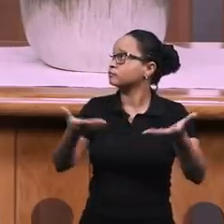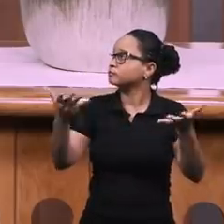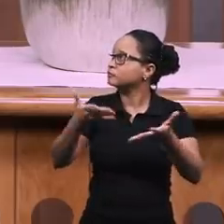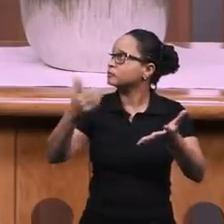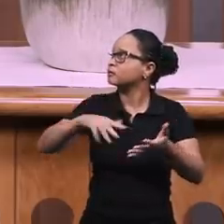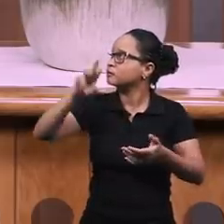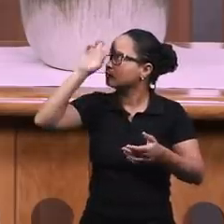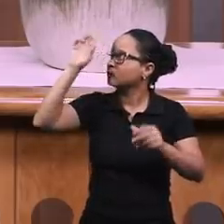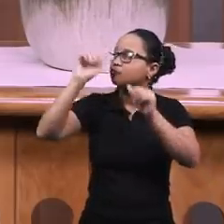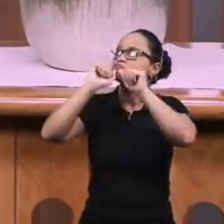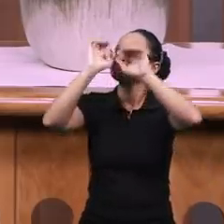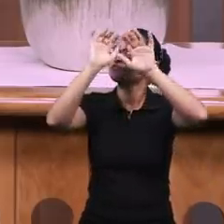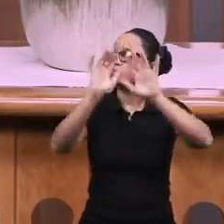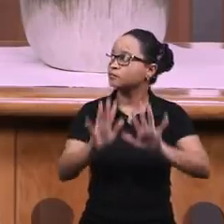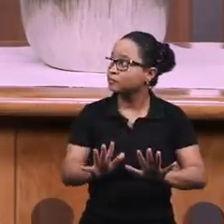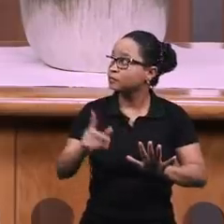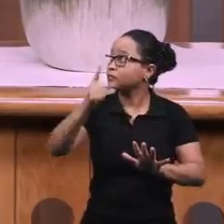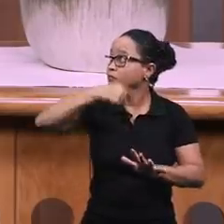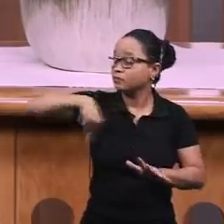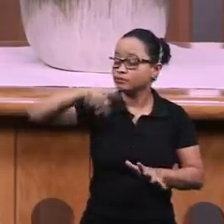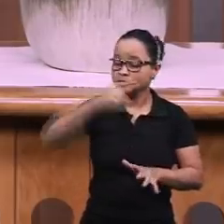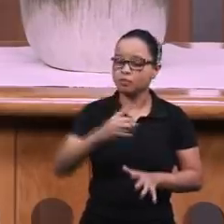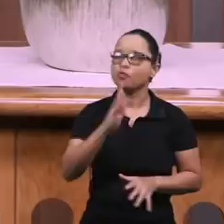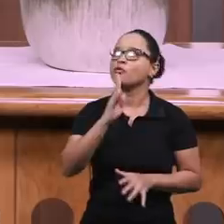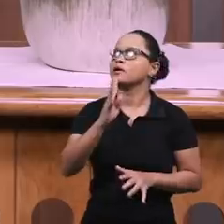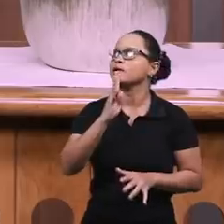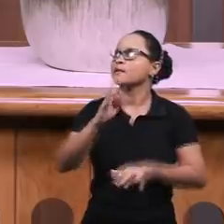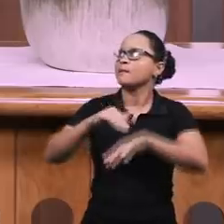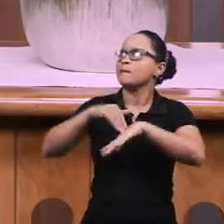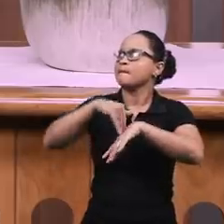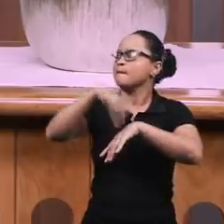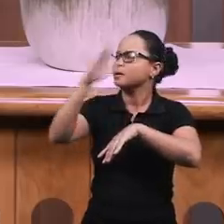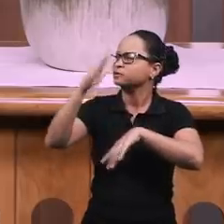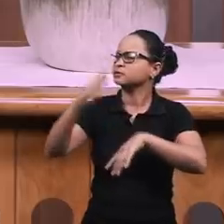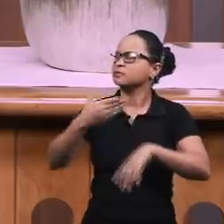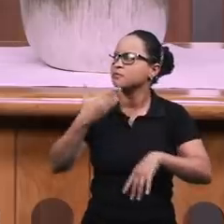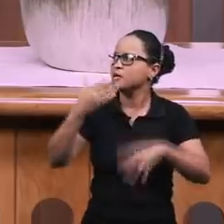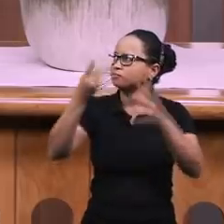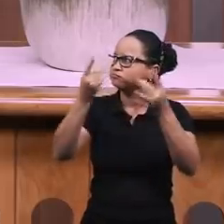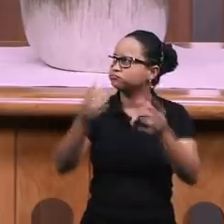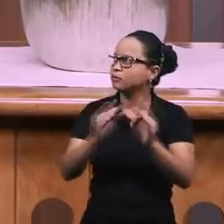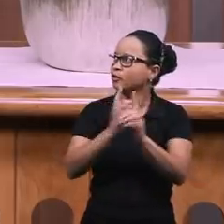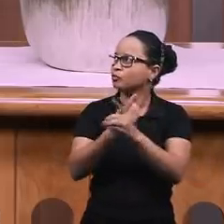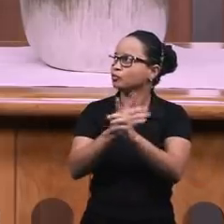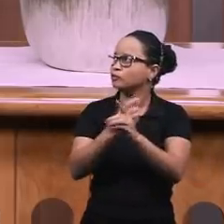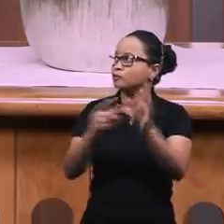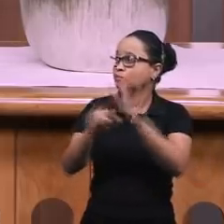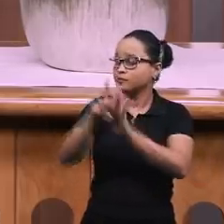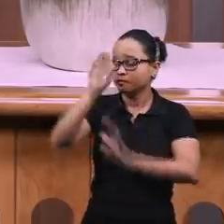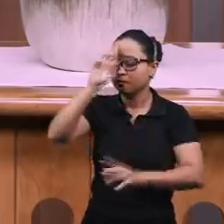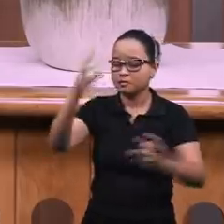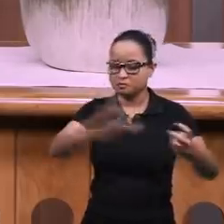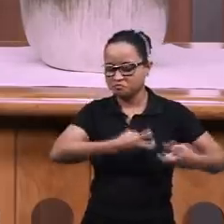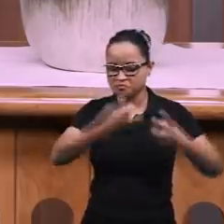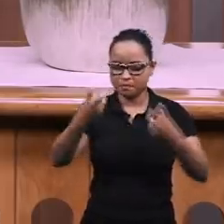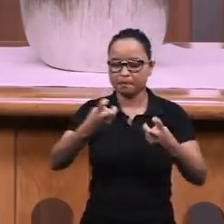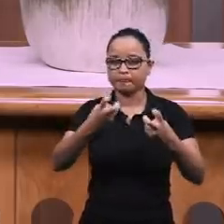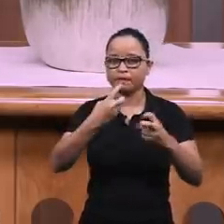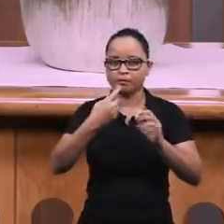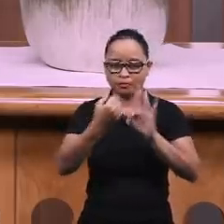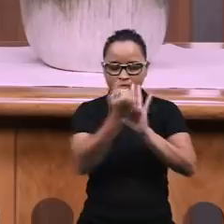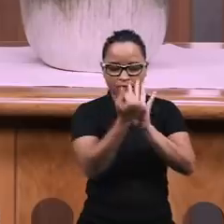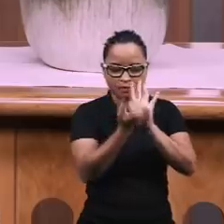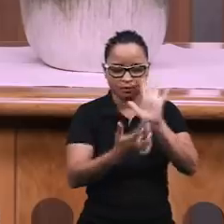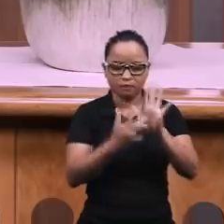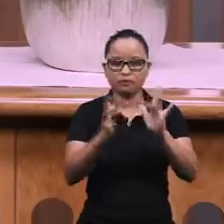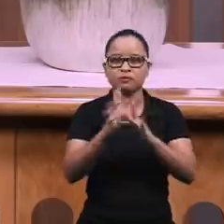e que nos abençoe e nos faz conhecer mais e melhor a tua doutrina é o amor que fazemos pelo